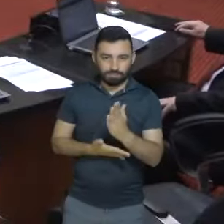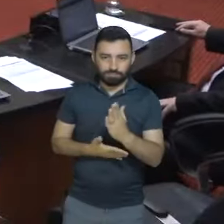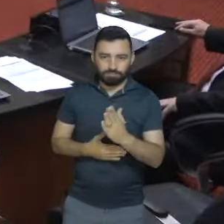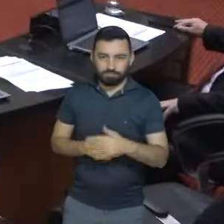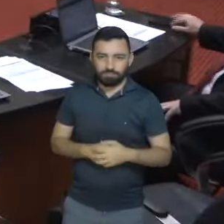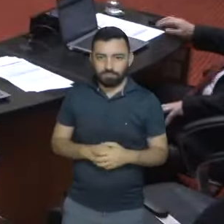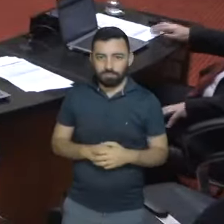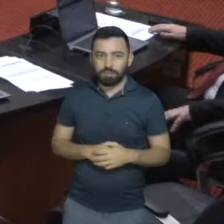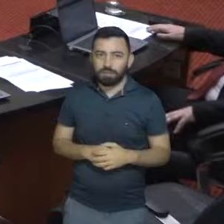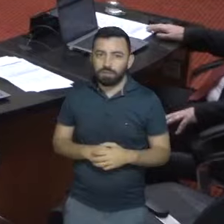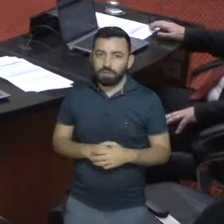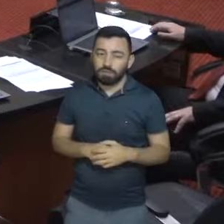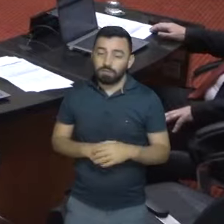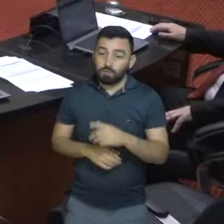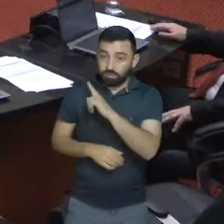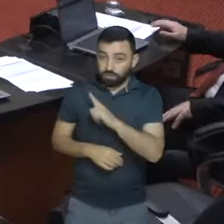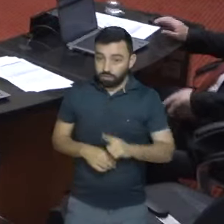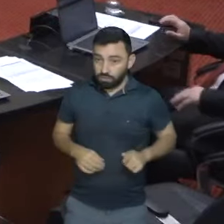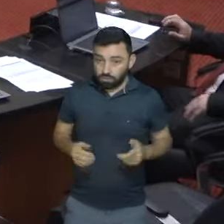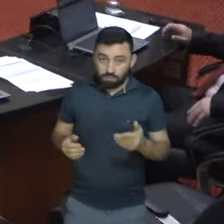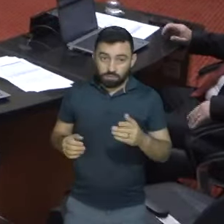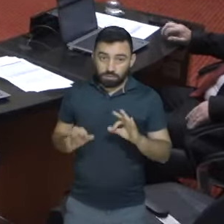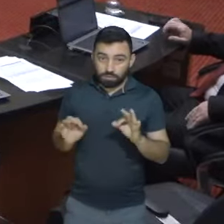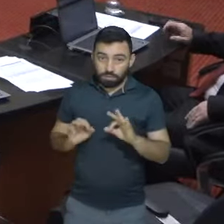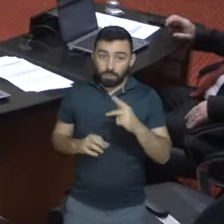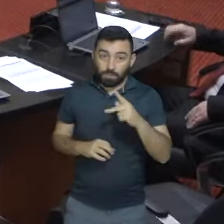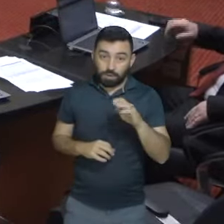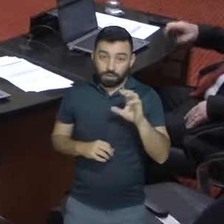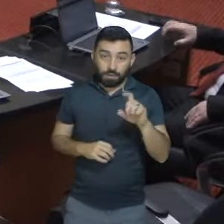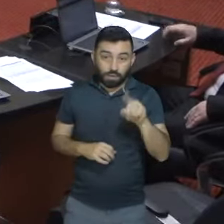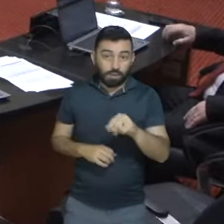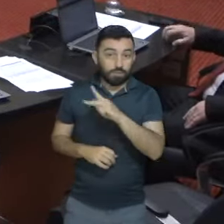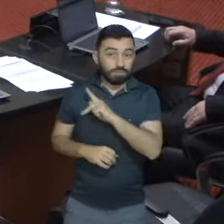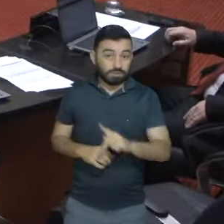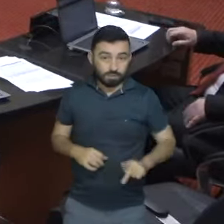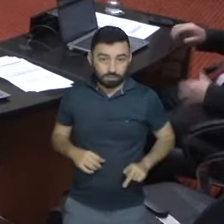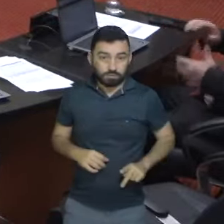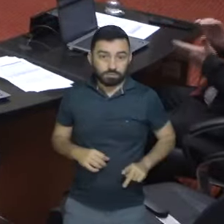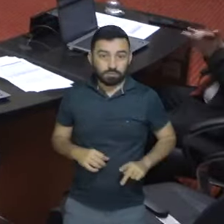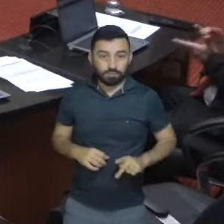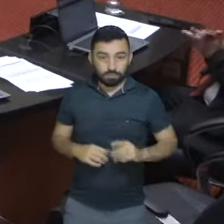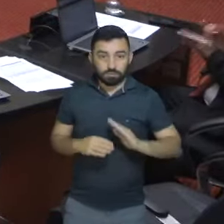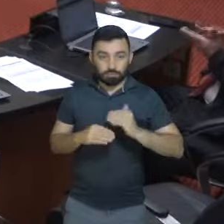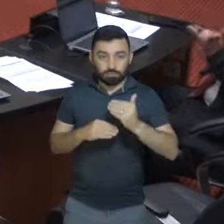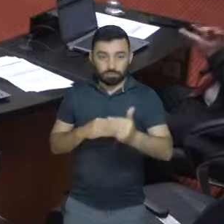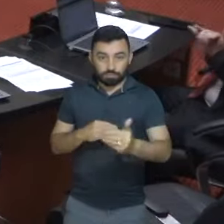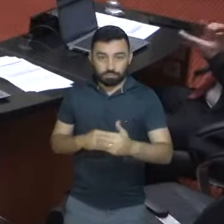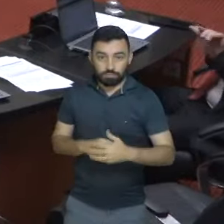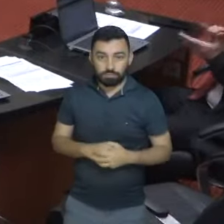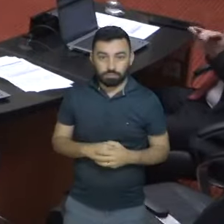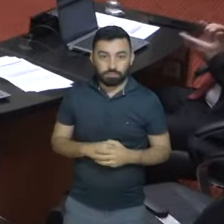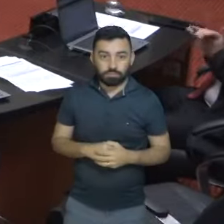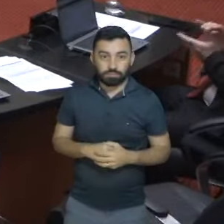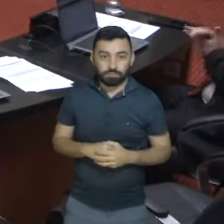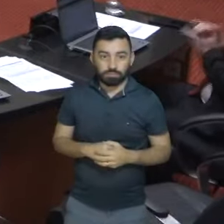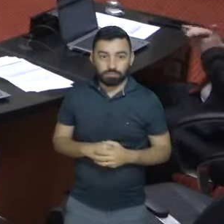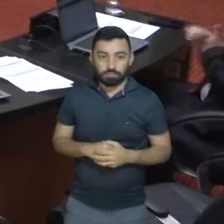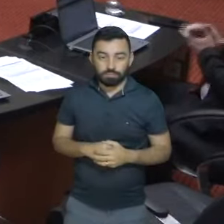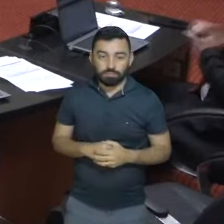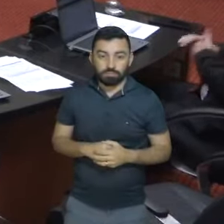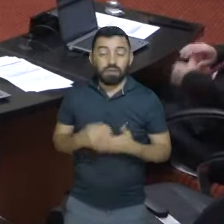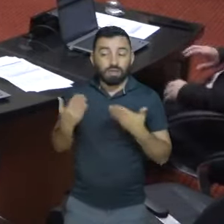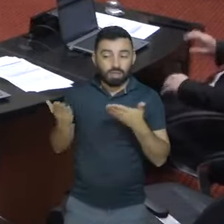cabe ao presidente, não é o governador, gente. A PEC é o presidente que promulga. É o presidente. É